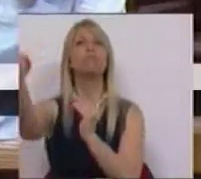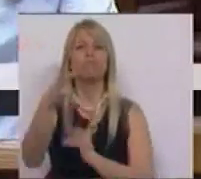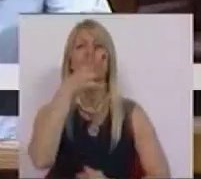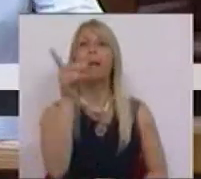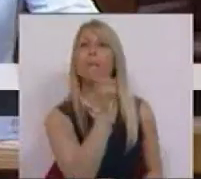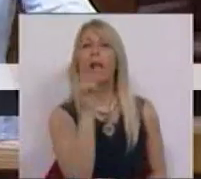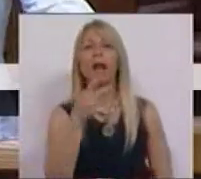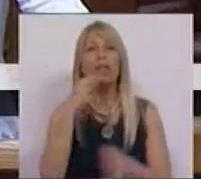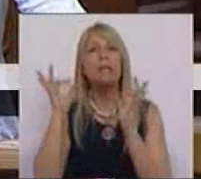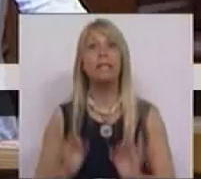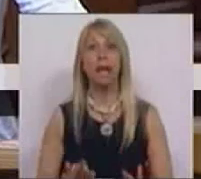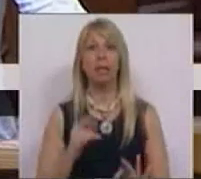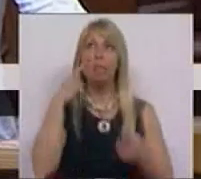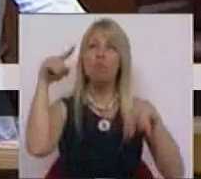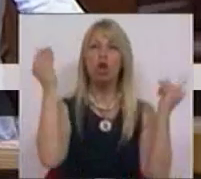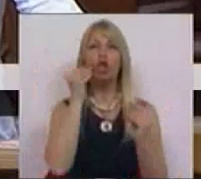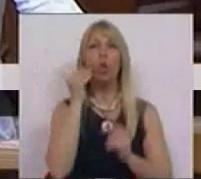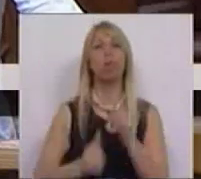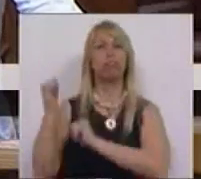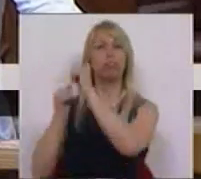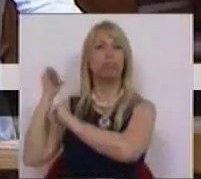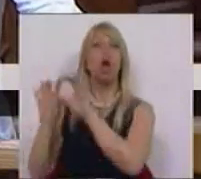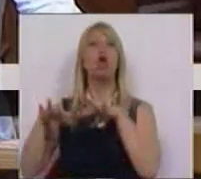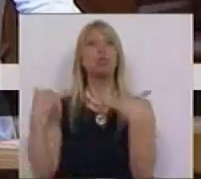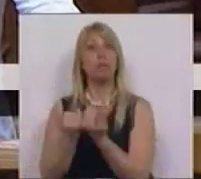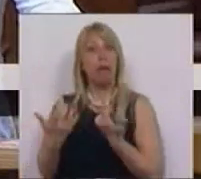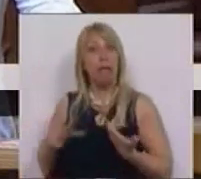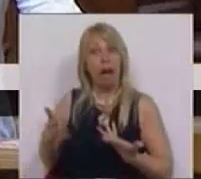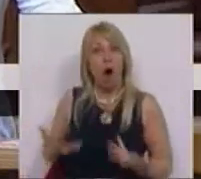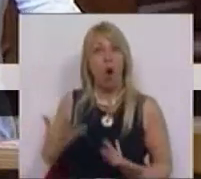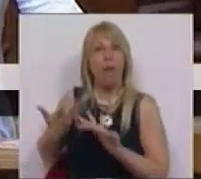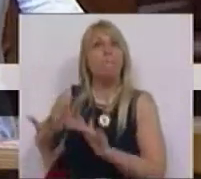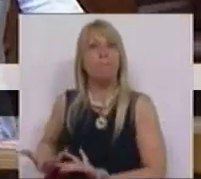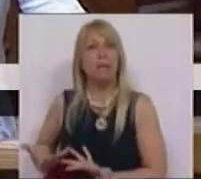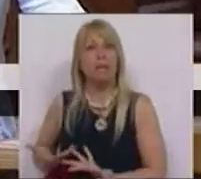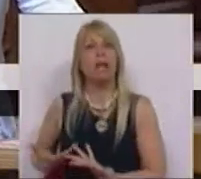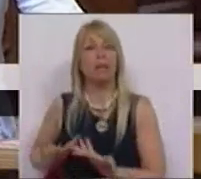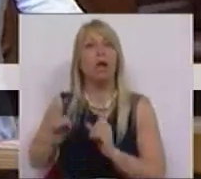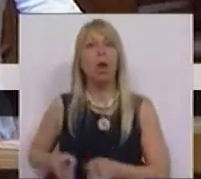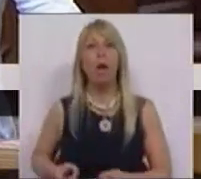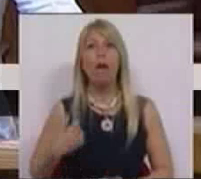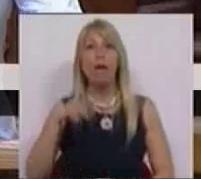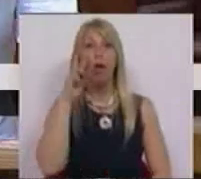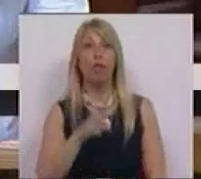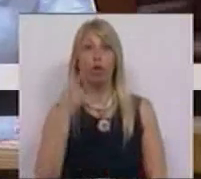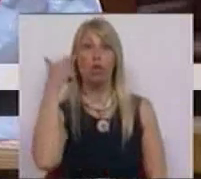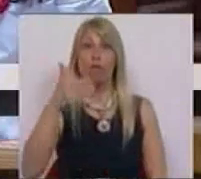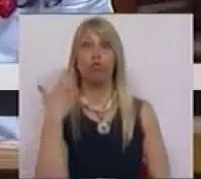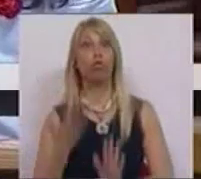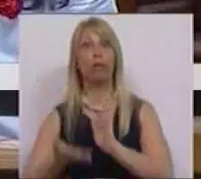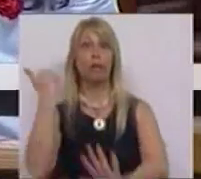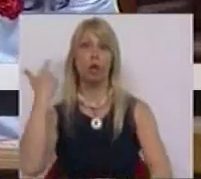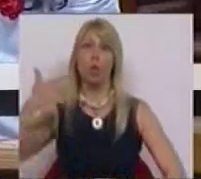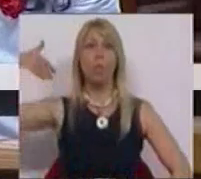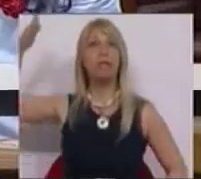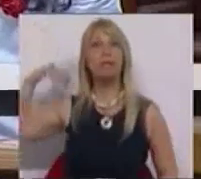para descrever a regressão social que quer tomar conta do nosso país e do nosso presente. Eu vejo o futuro repetir o passado, eu vejo um